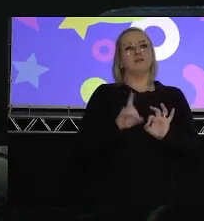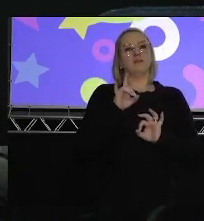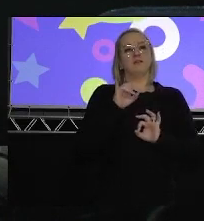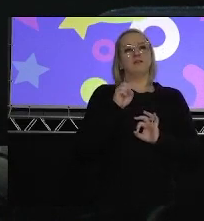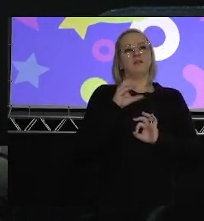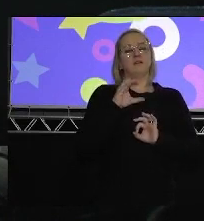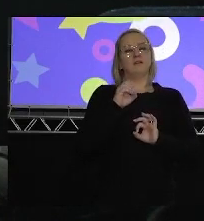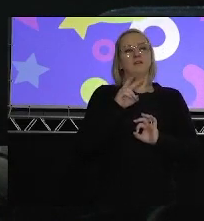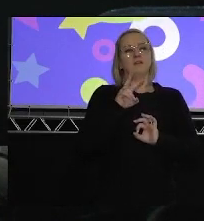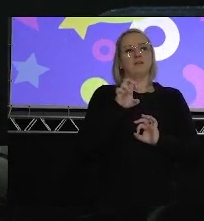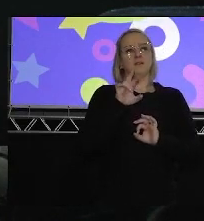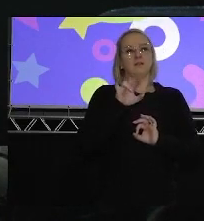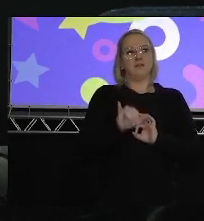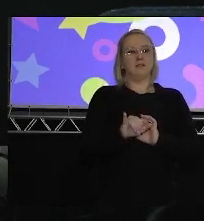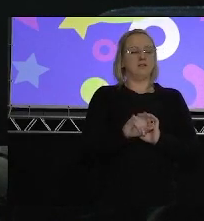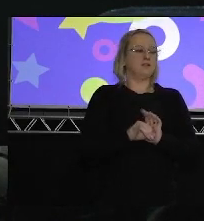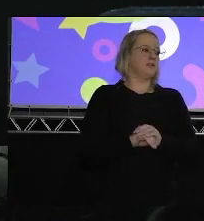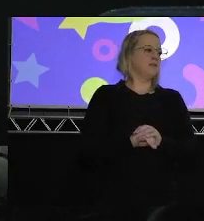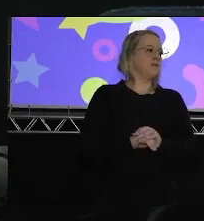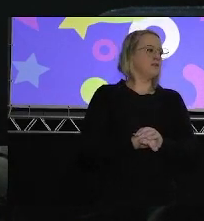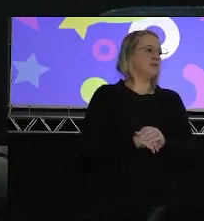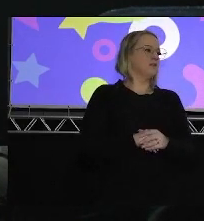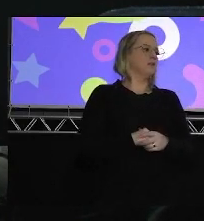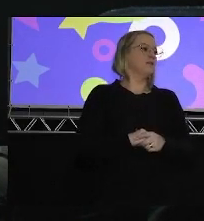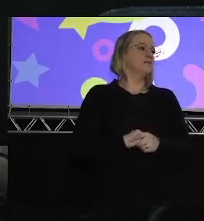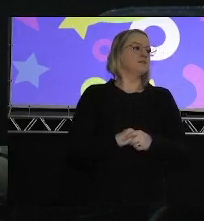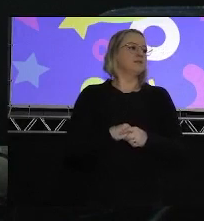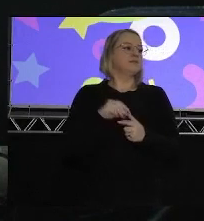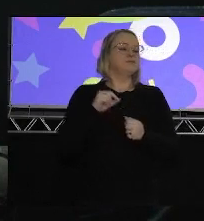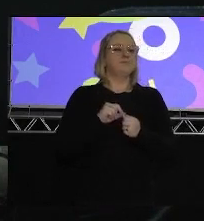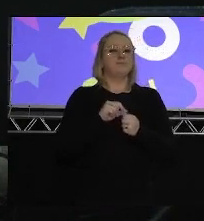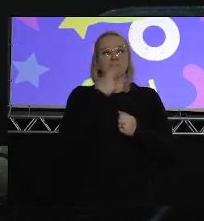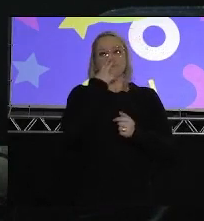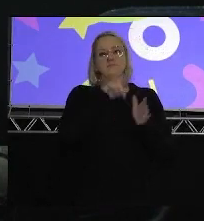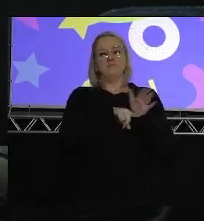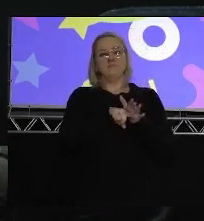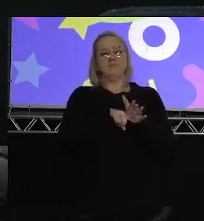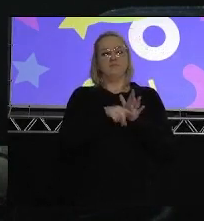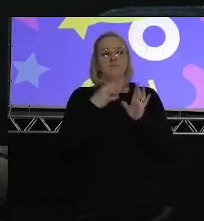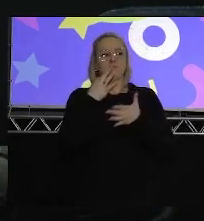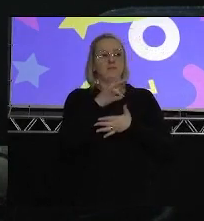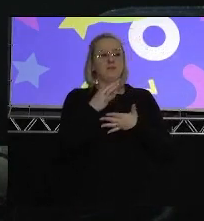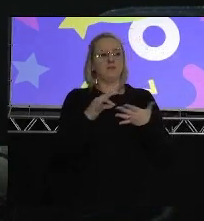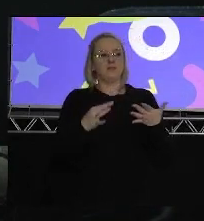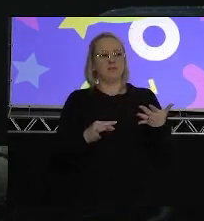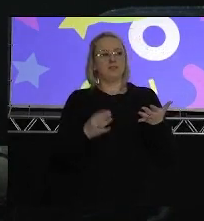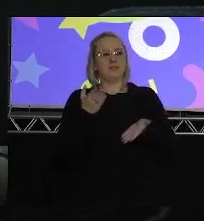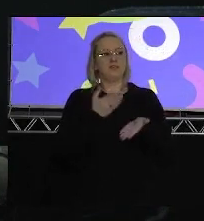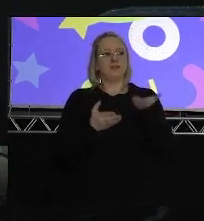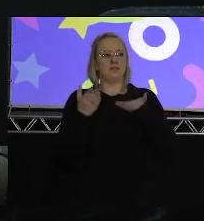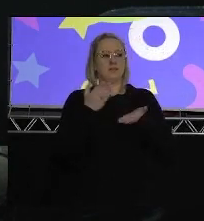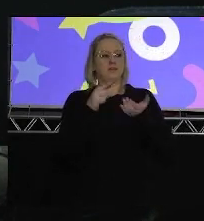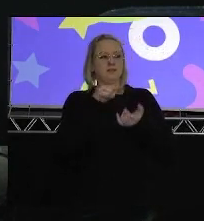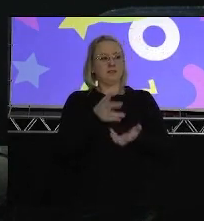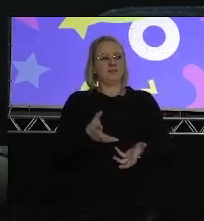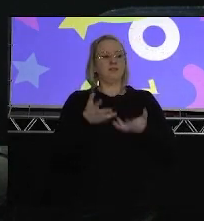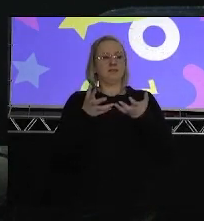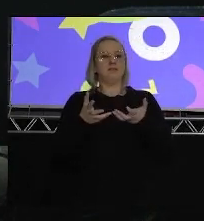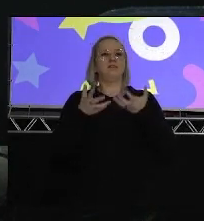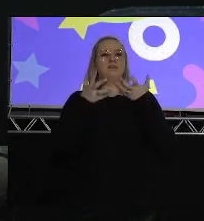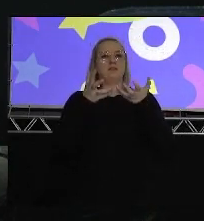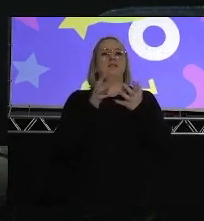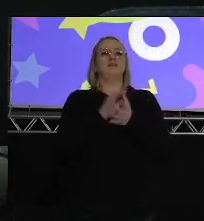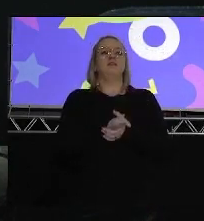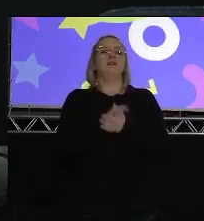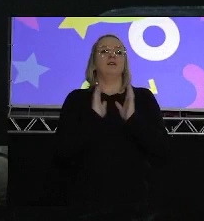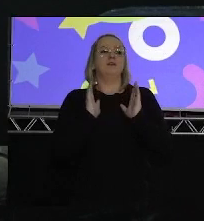o que é? É uma etapa do upstream, onde a gente vai fazer a especificação, detalhamento, entendimento daquela iniciativa.